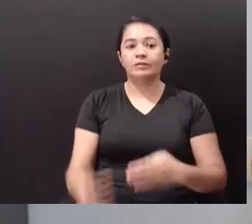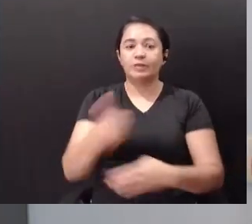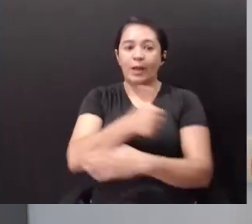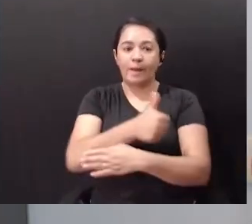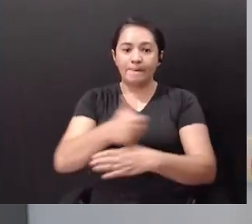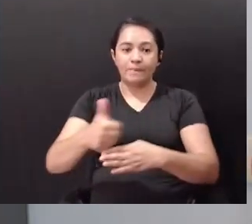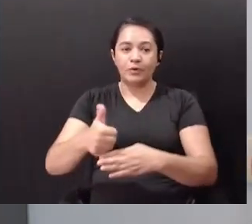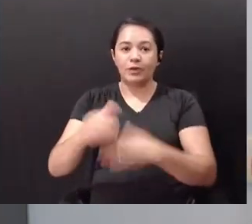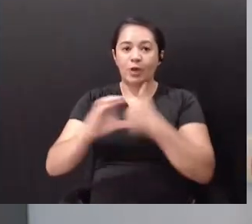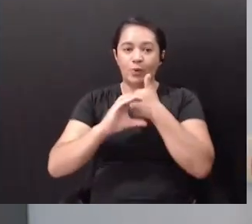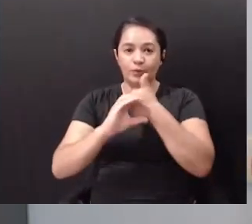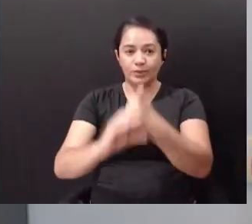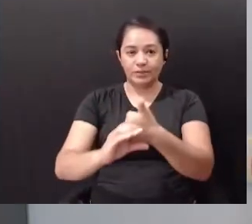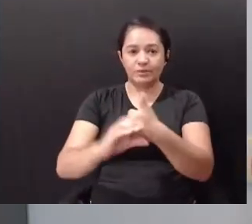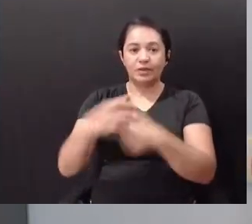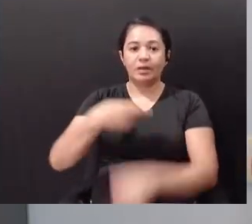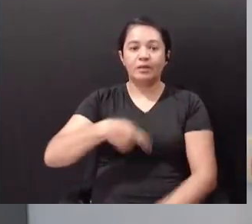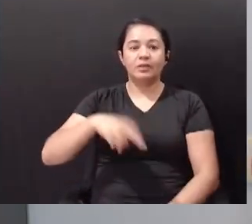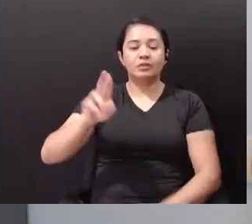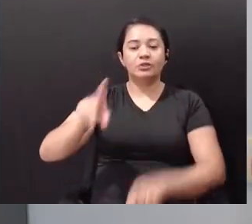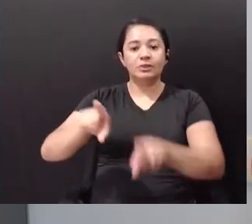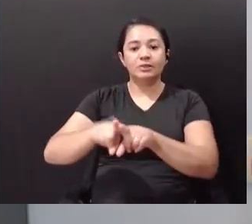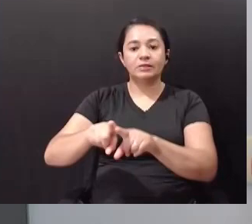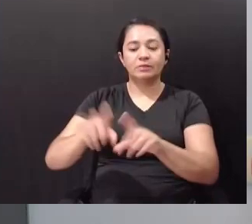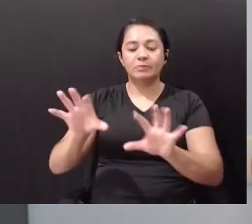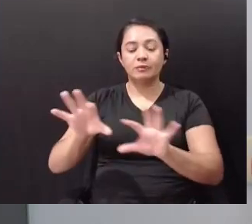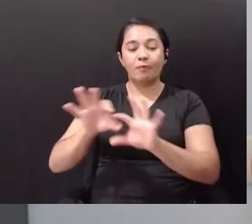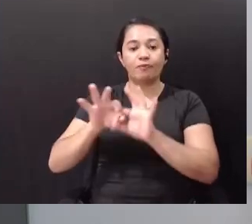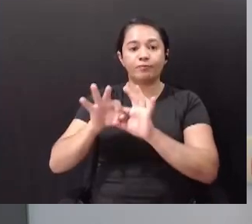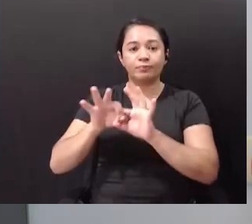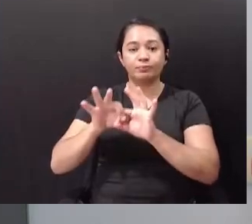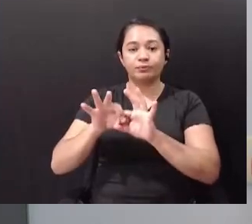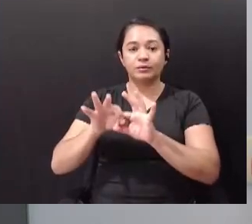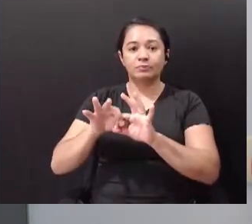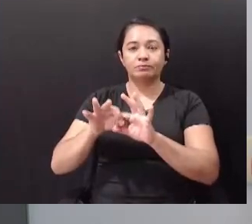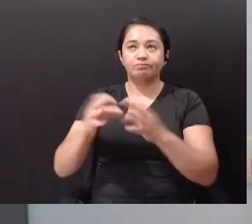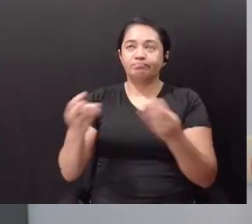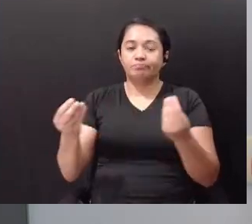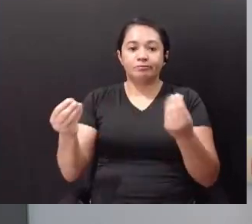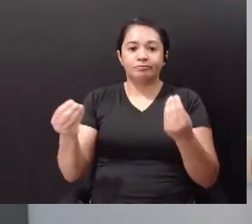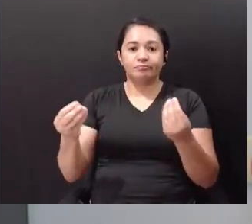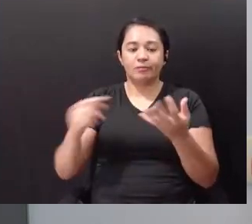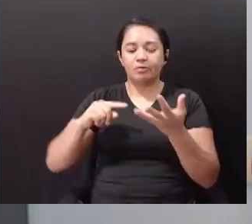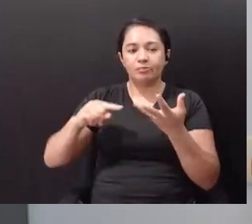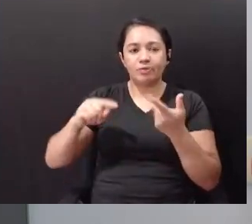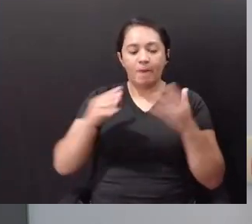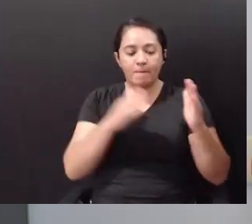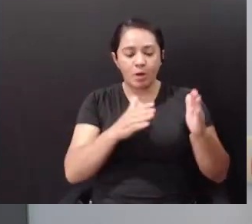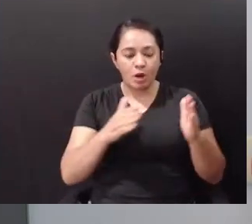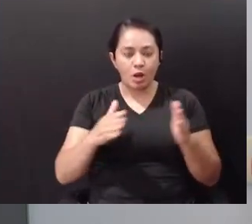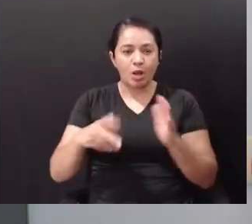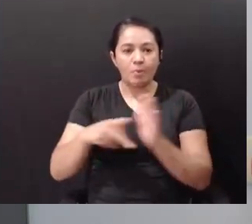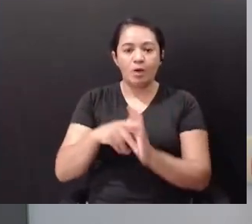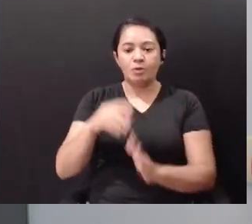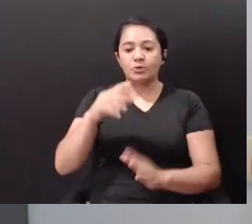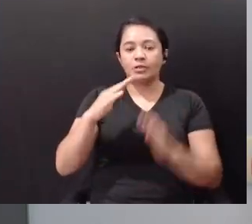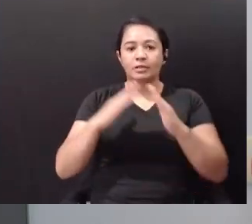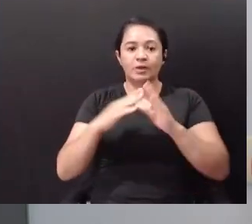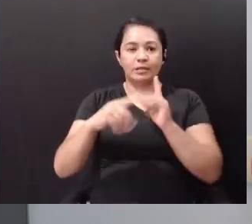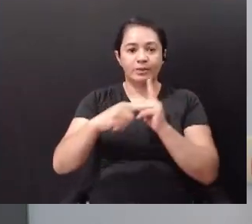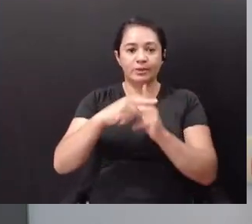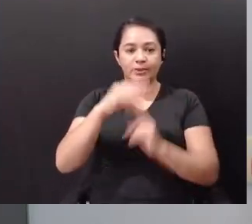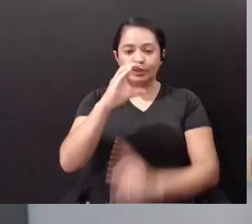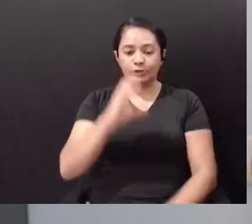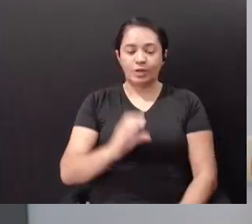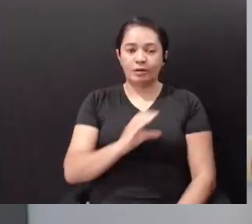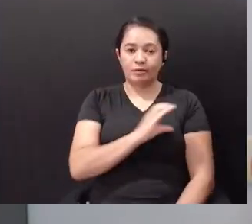que também estava muito vinculada aos próprios, enfim, processos ligados à Igreja Católica também. E junto a isso, a